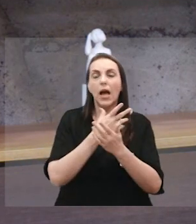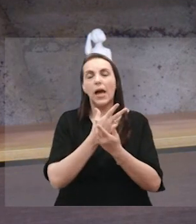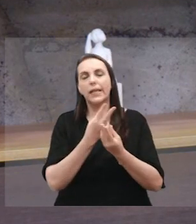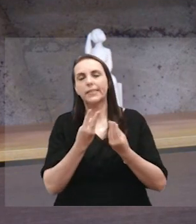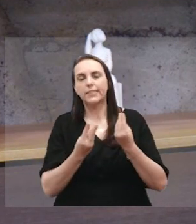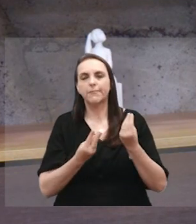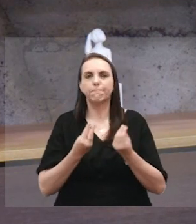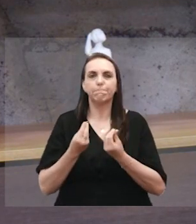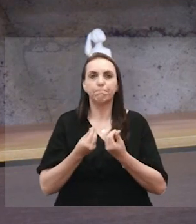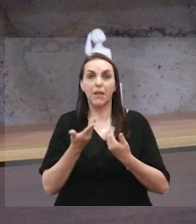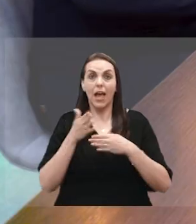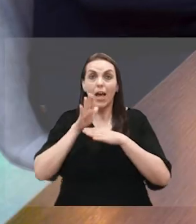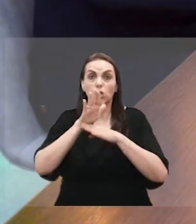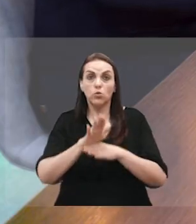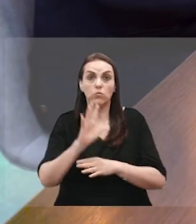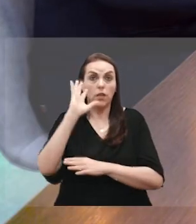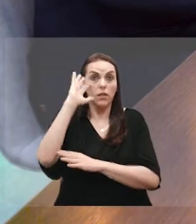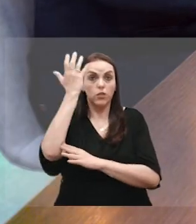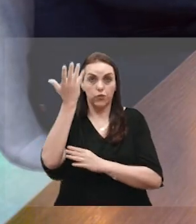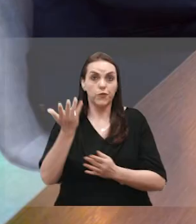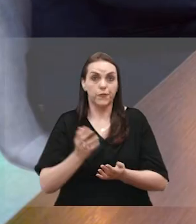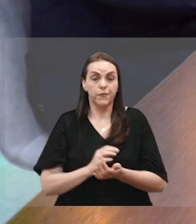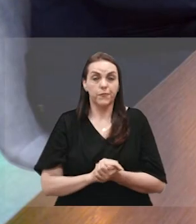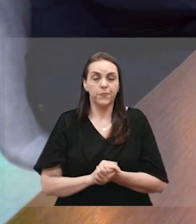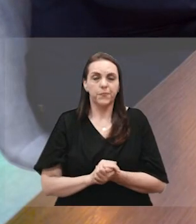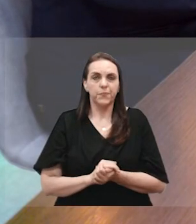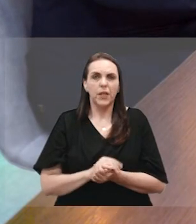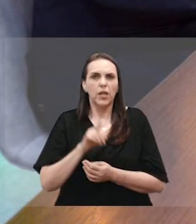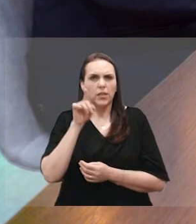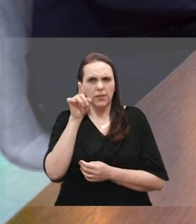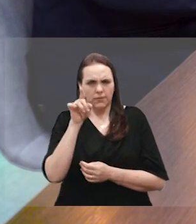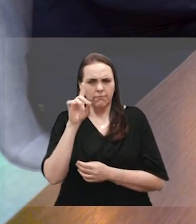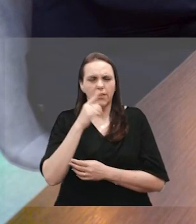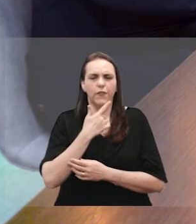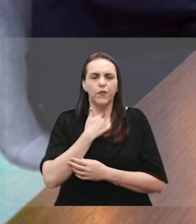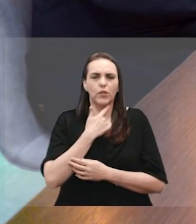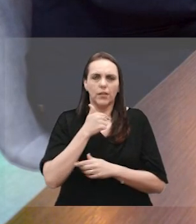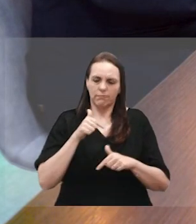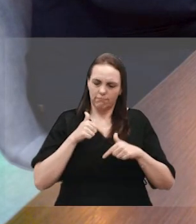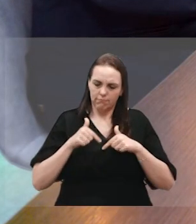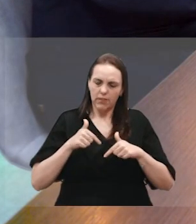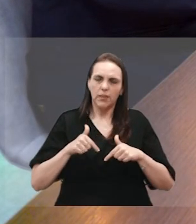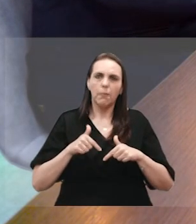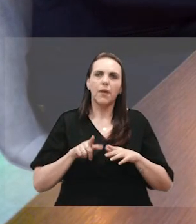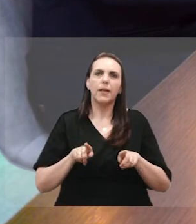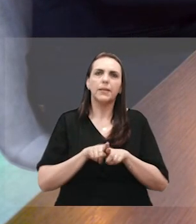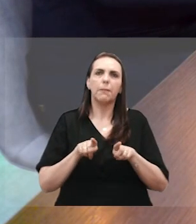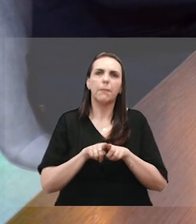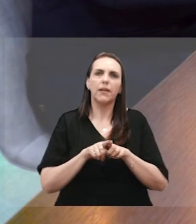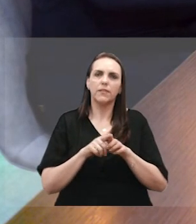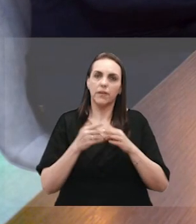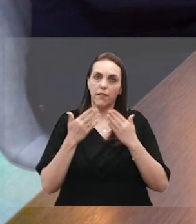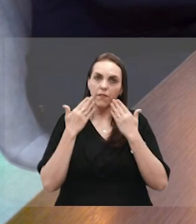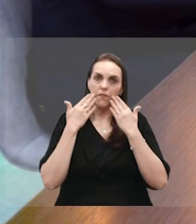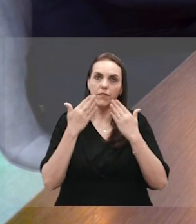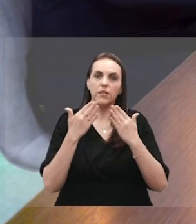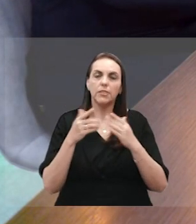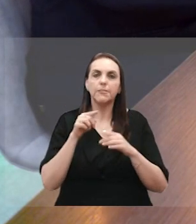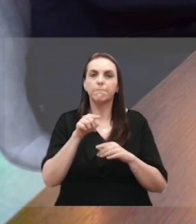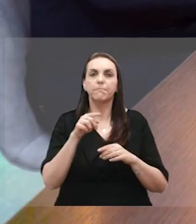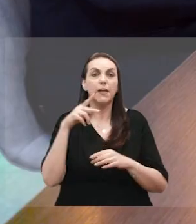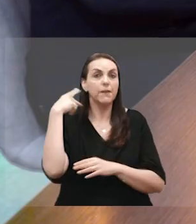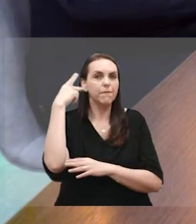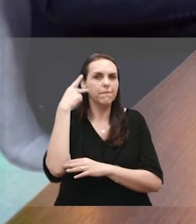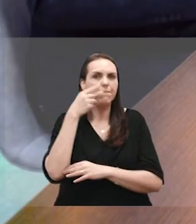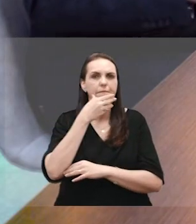forma a ajudar a resolver, digamos assim. O senhor pretende também atuar nessa frente de muitos